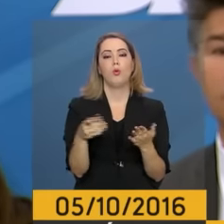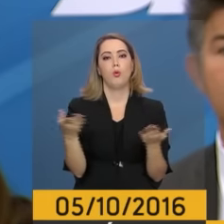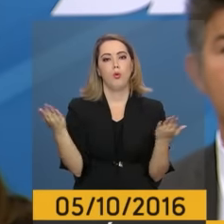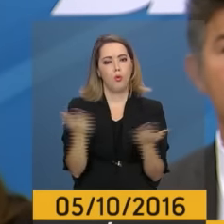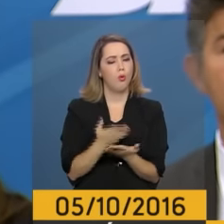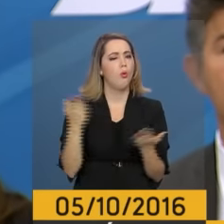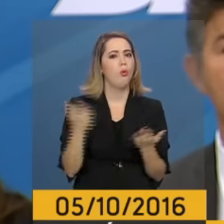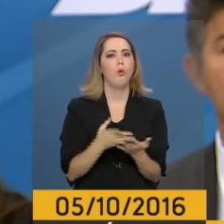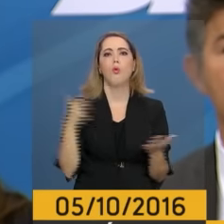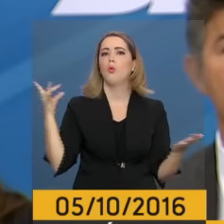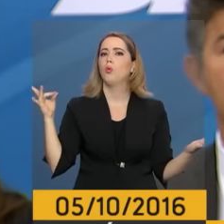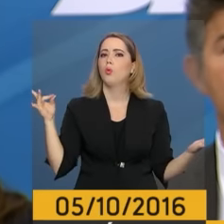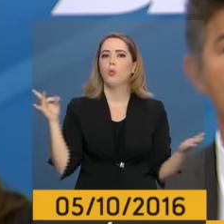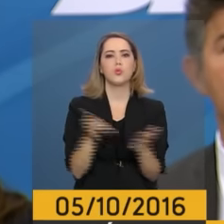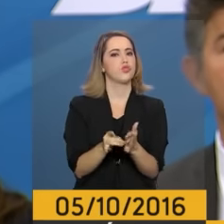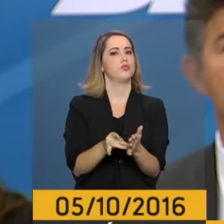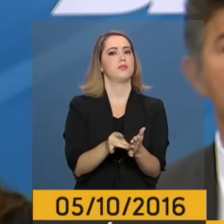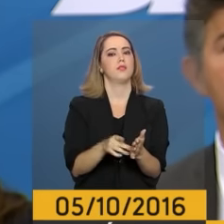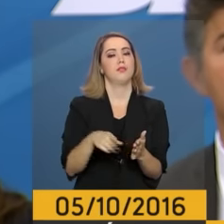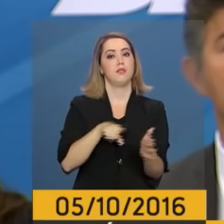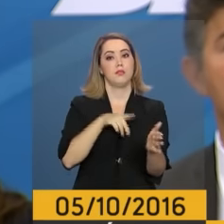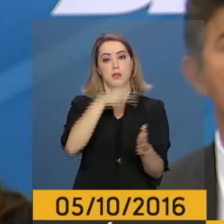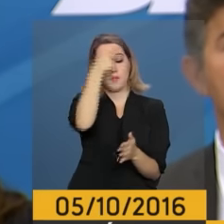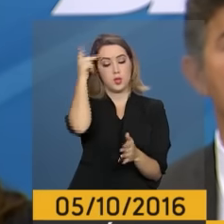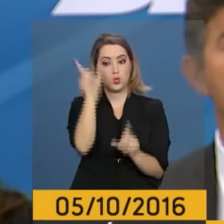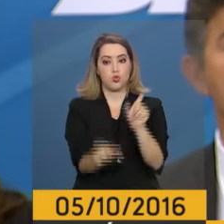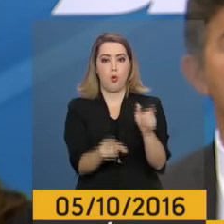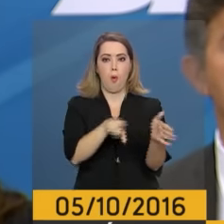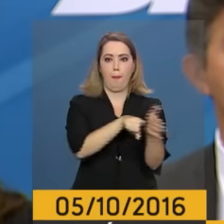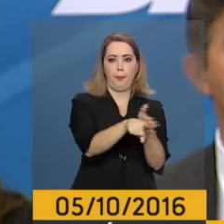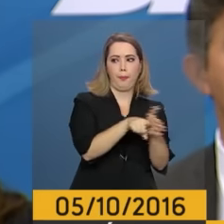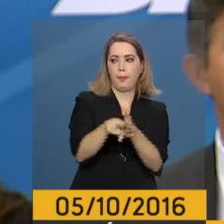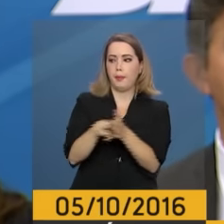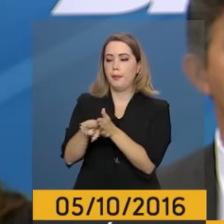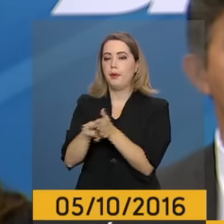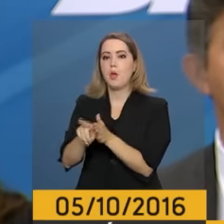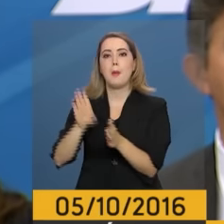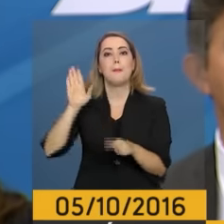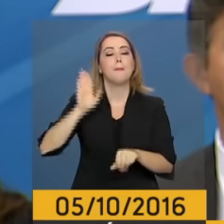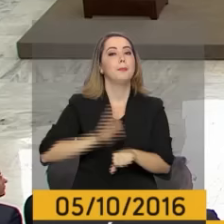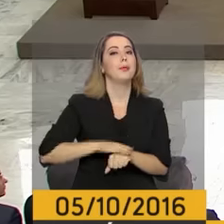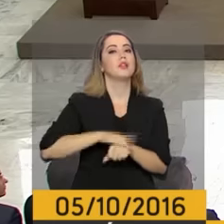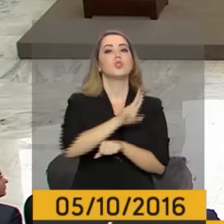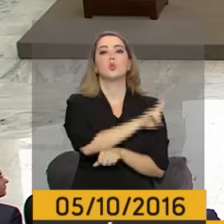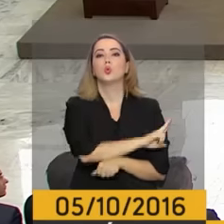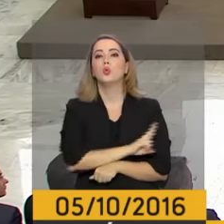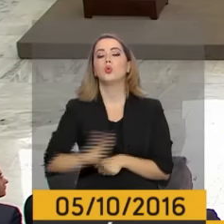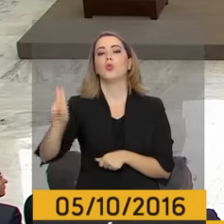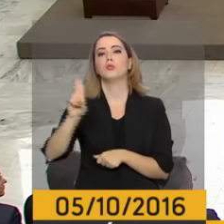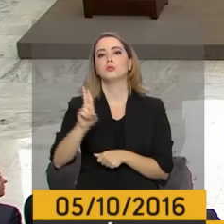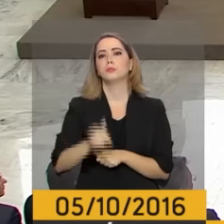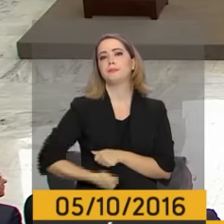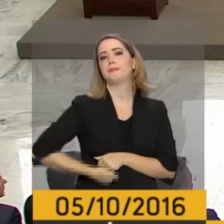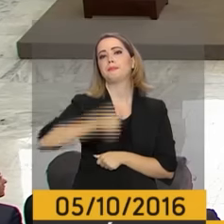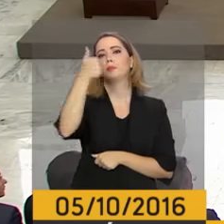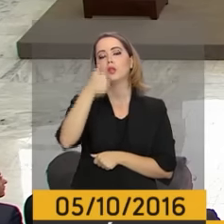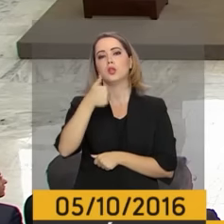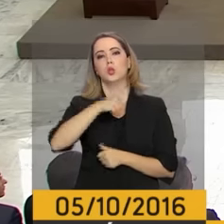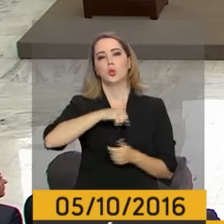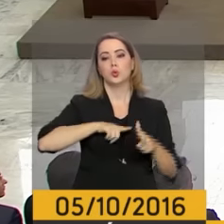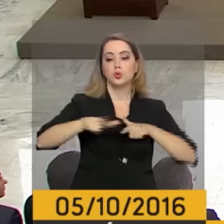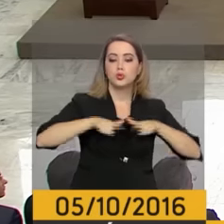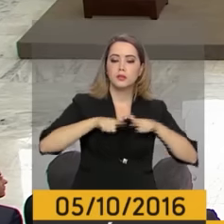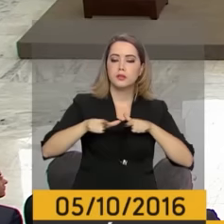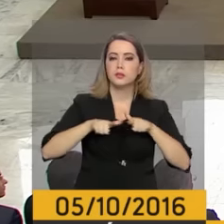com certeza, não é talvez, o pesquisador brasileiro mais renomado e mais citado em trabalhos internacionais de qualquer